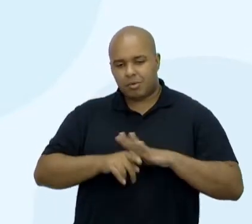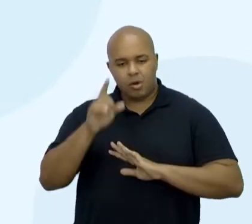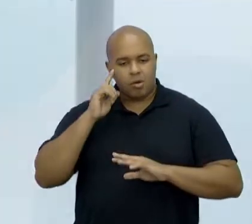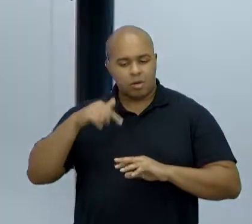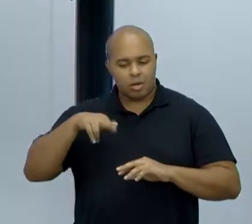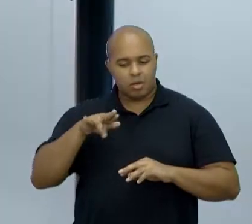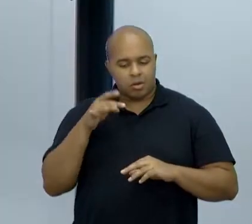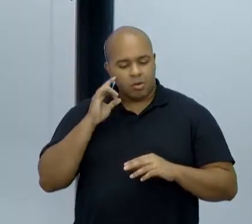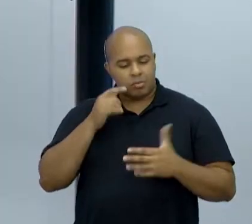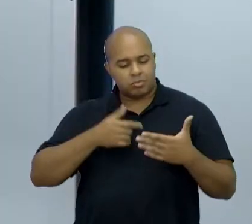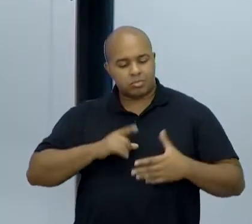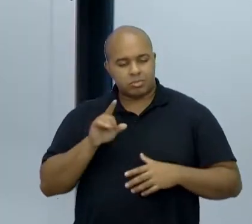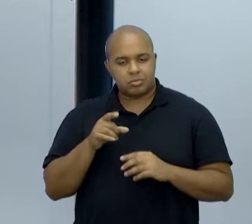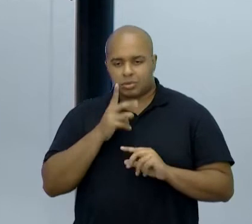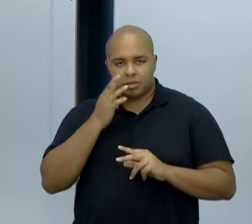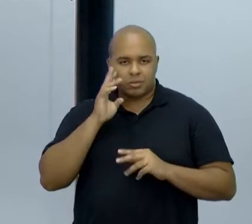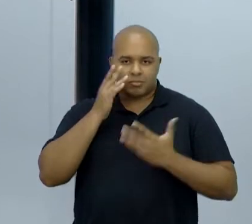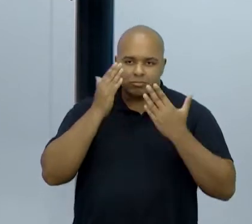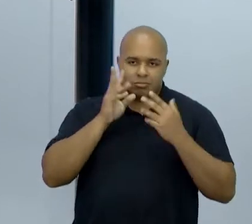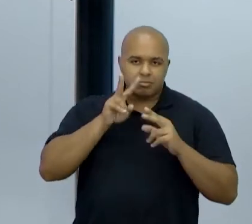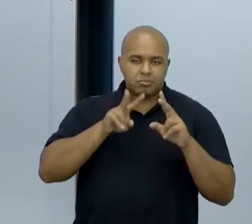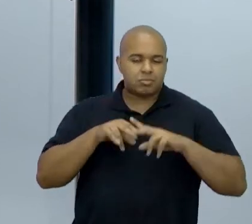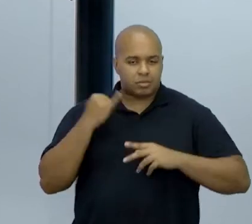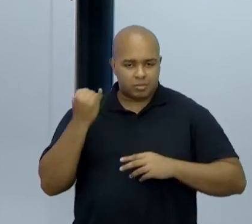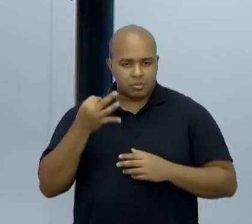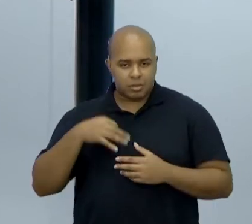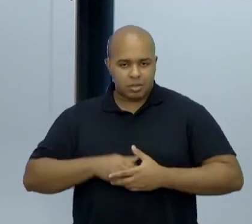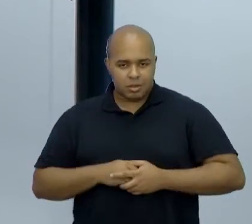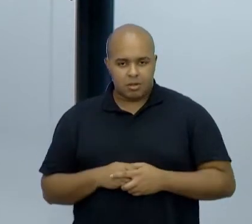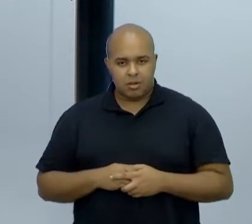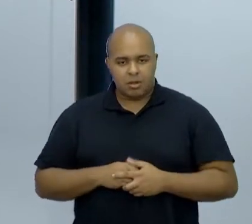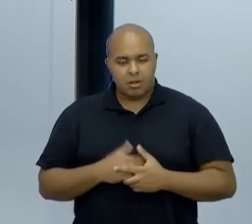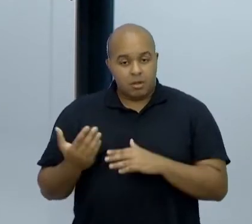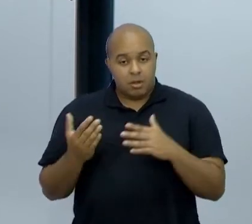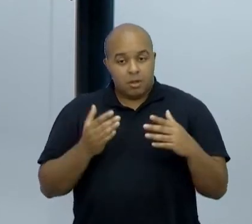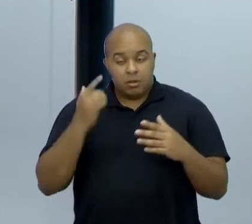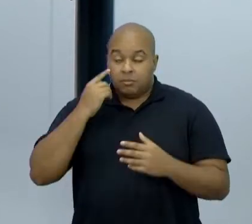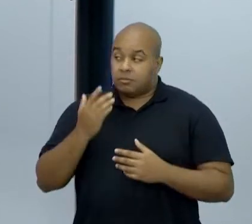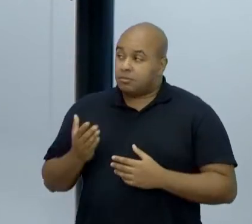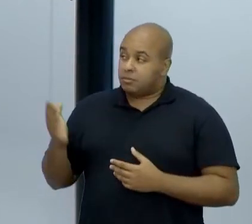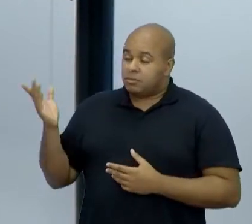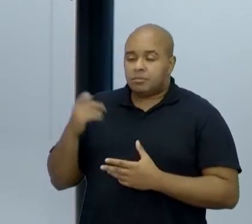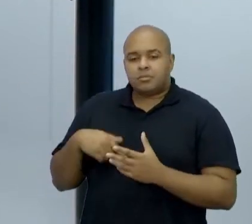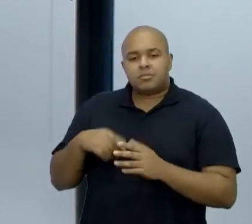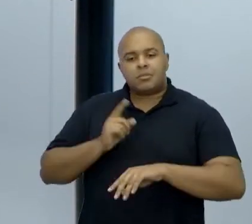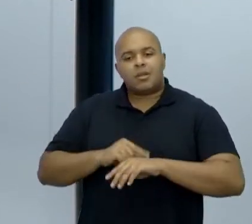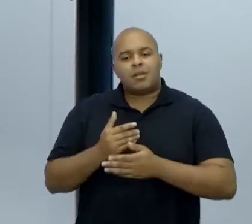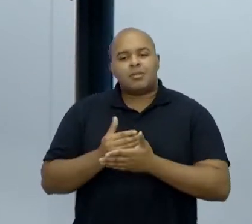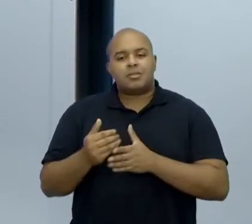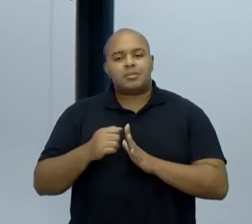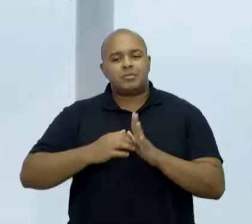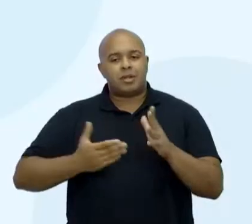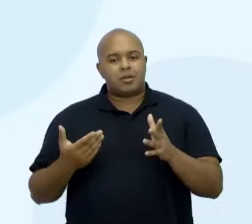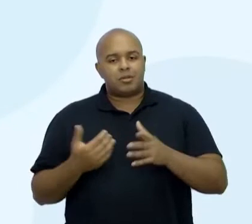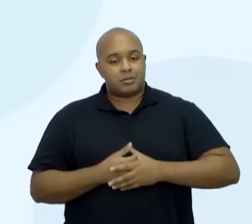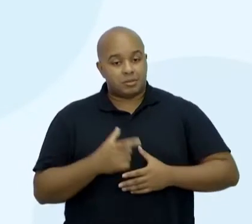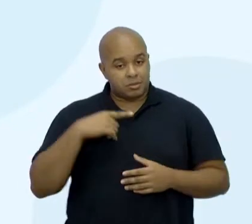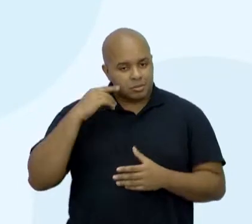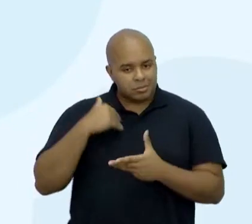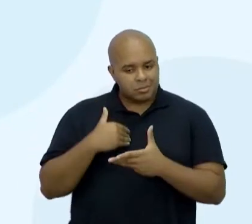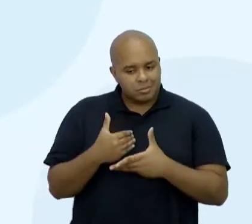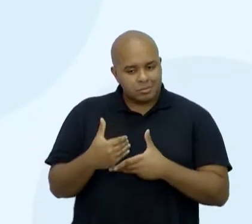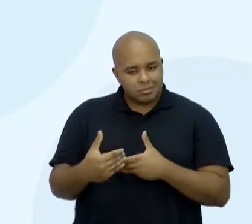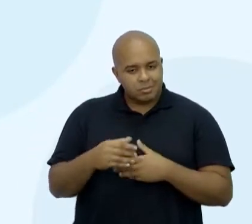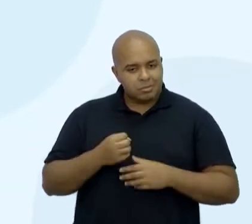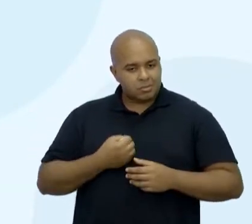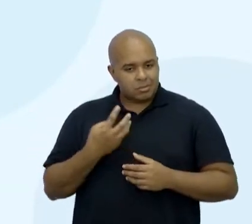com o QR Code a nossa aula, que é super importante, tá certo? Bom, então, momentos da nossa atividade, a gente entrou na